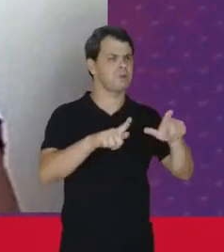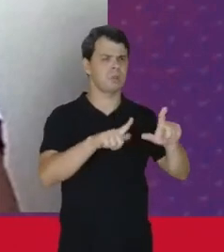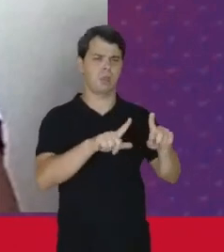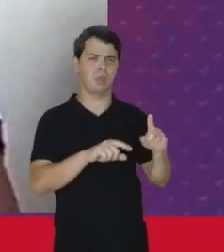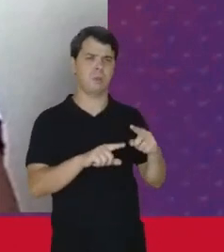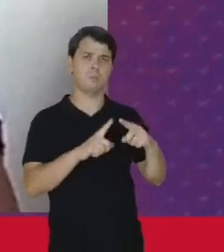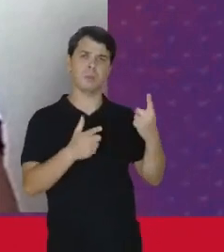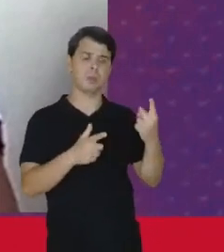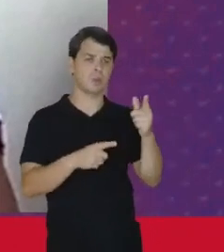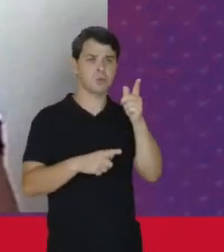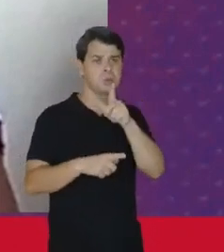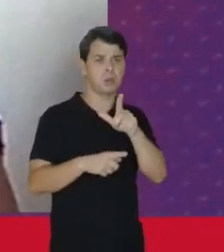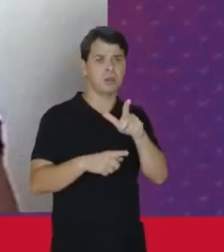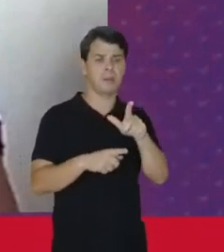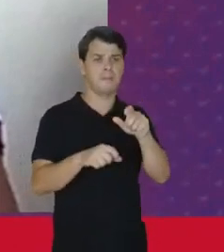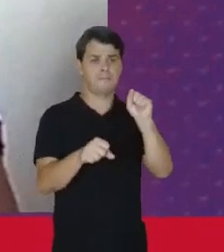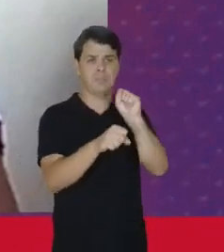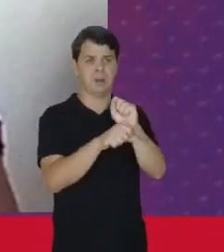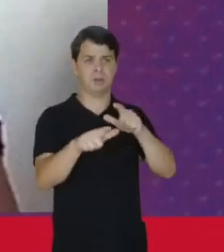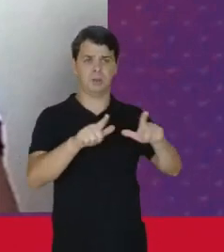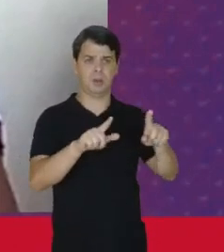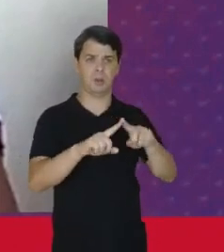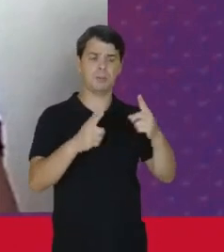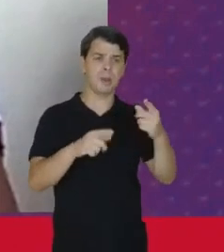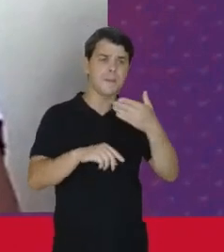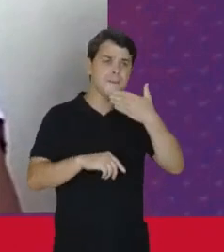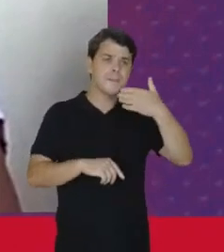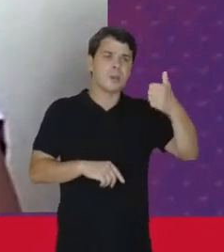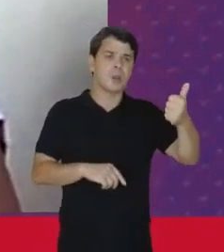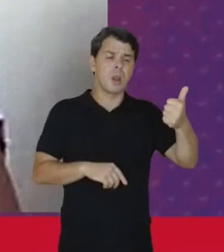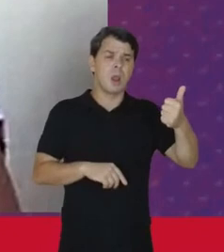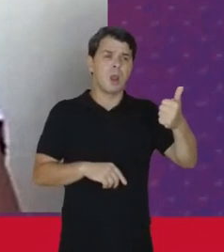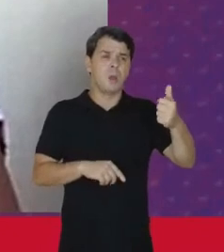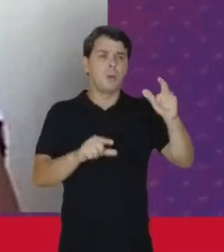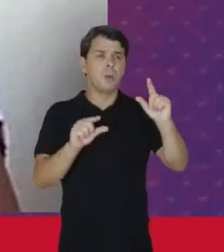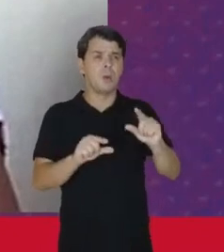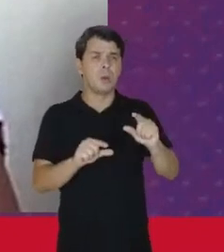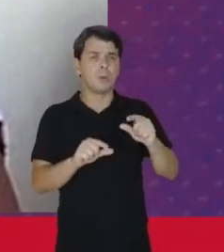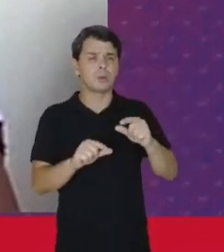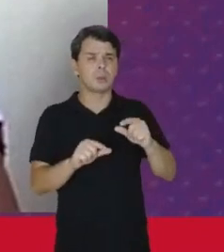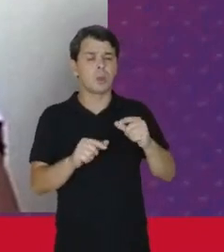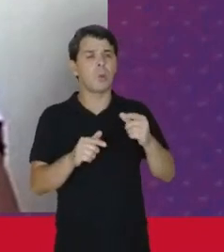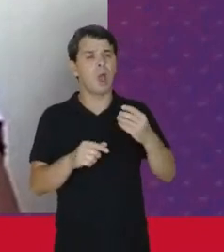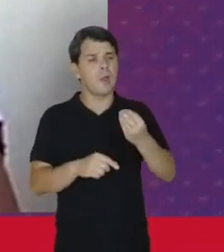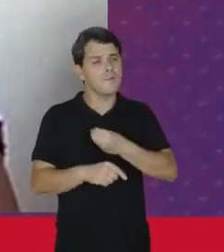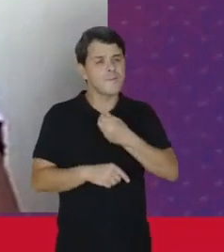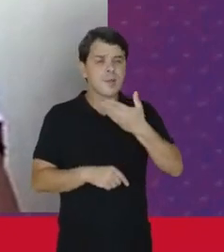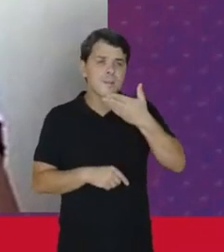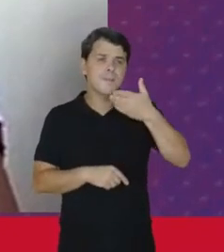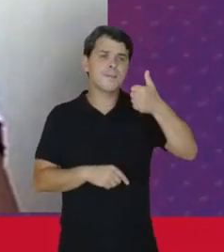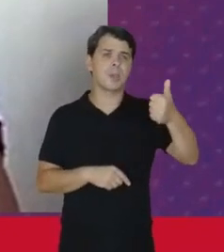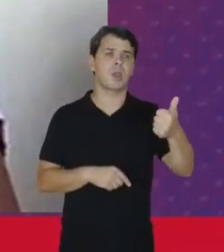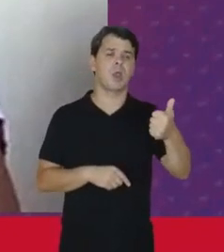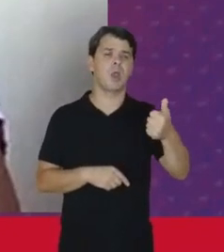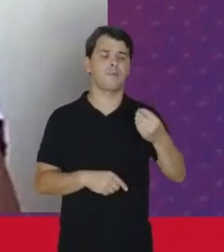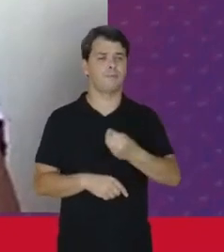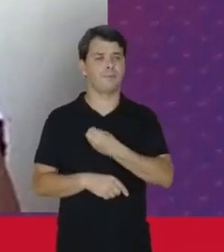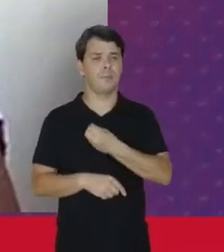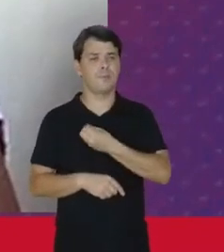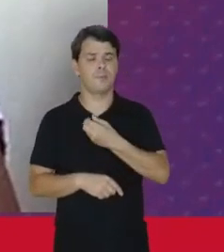trabalhar, porque a gente nunca para, né, na verdade, mas assim, para melhorar um pouco, para ter uma situação de vida melhor, né, para